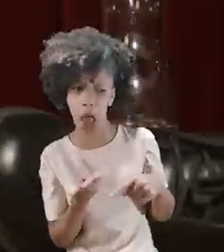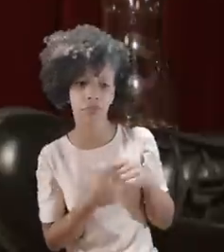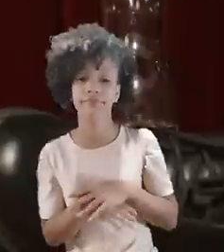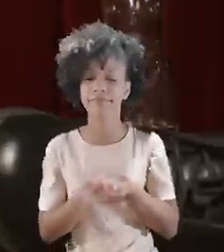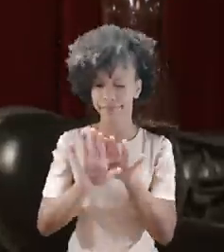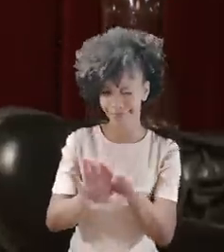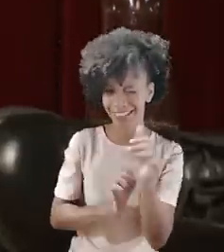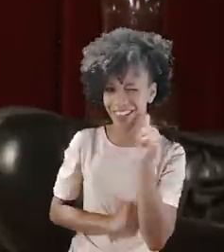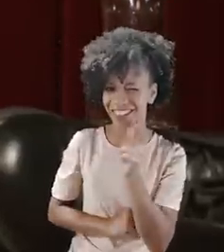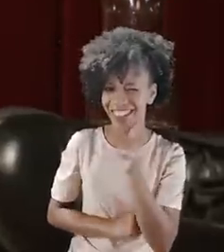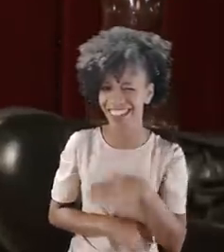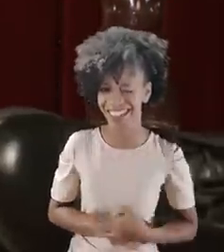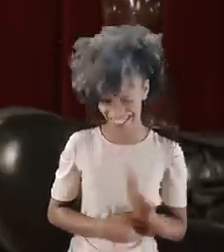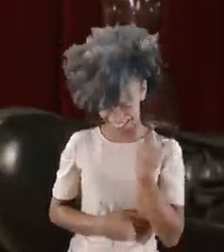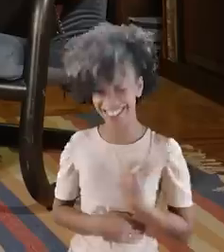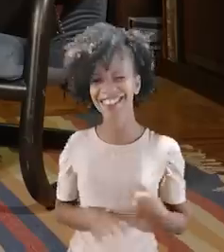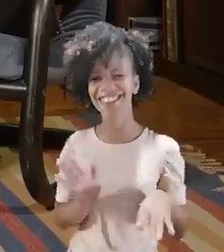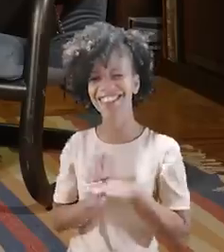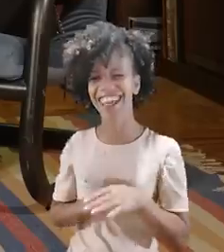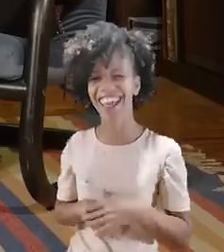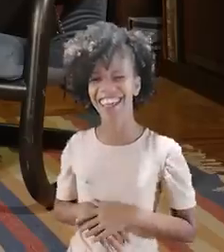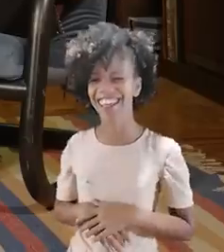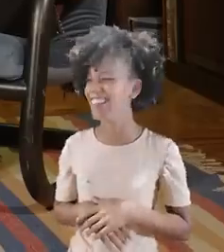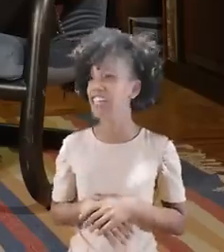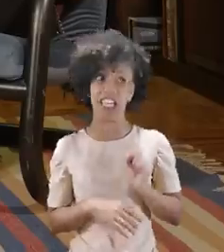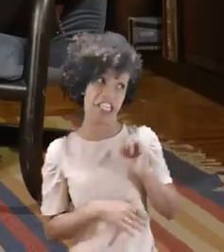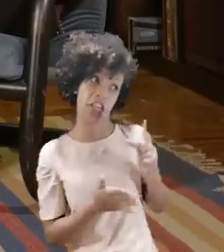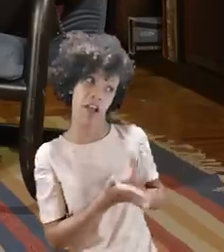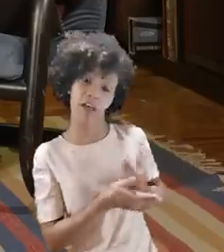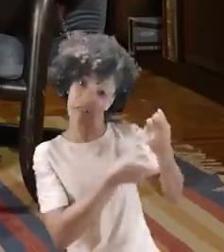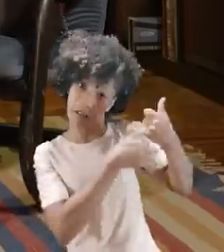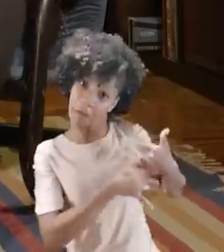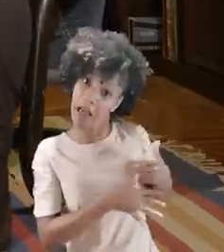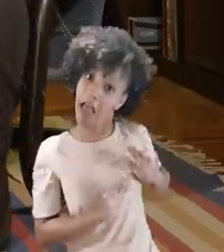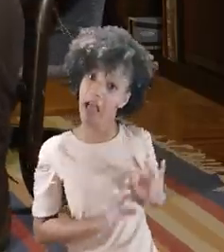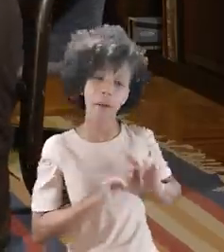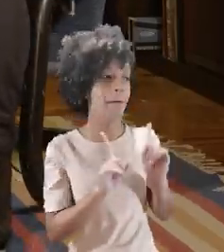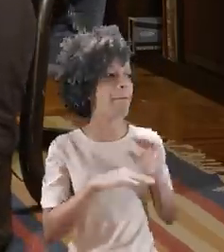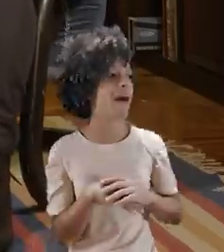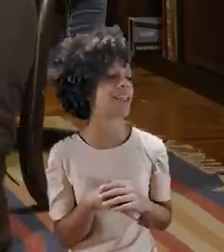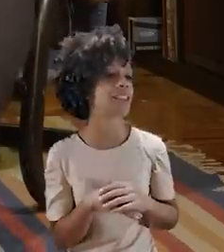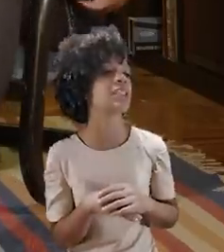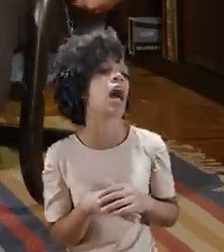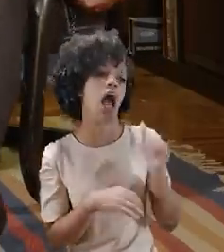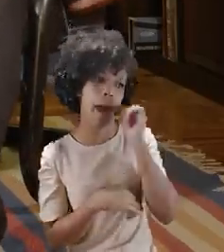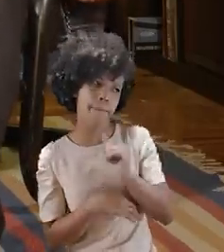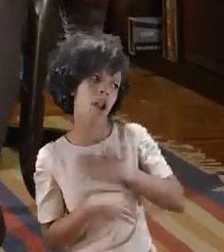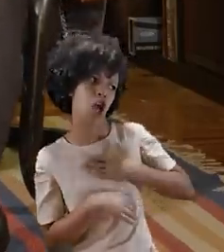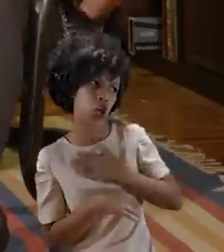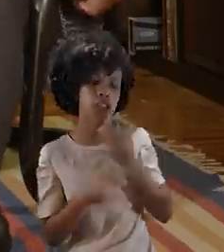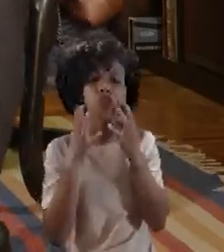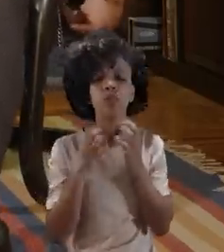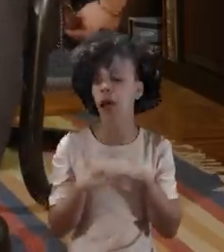sendo cheguei se eu tiver errado comenta aí comenta mais geralmente um negócio de